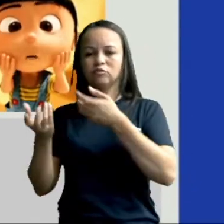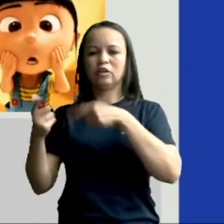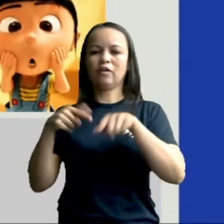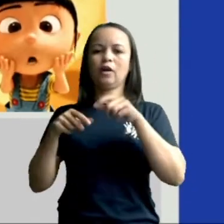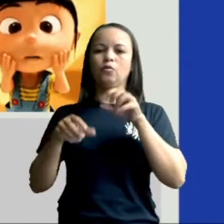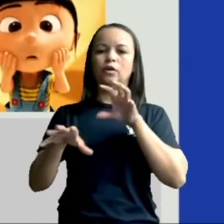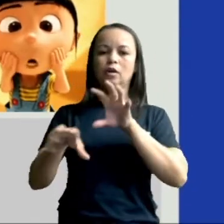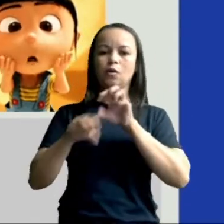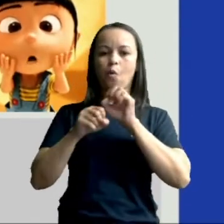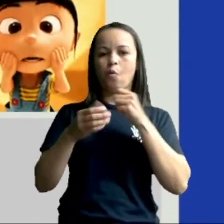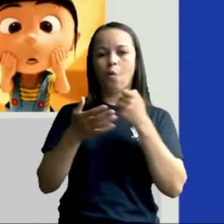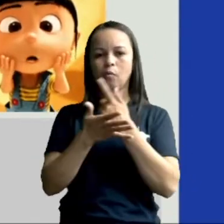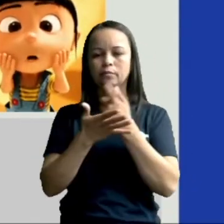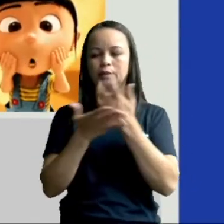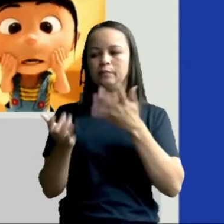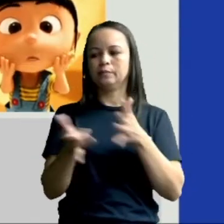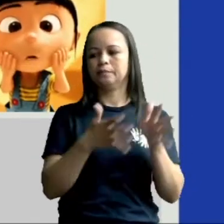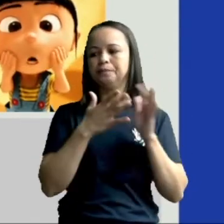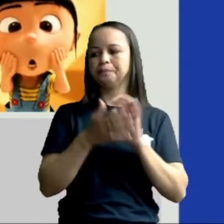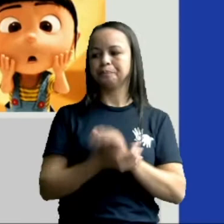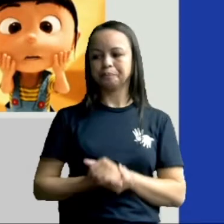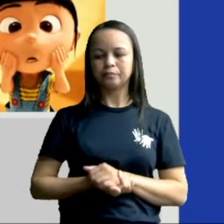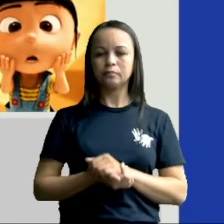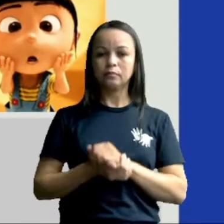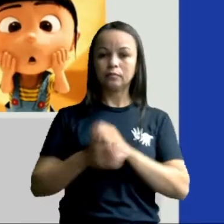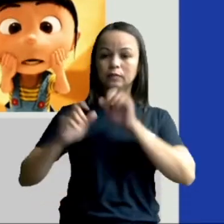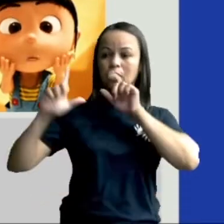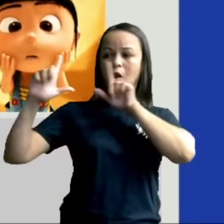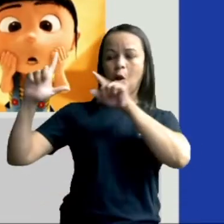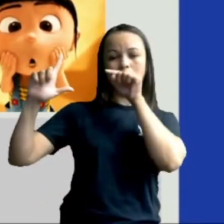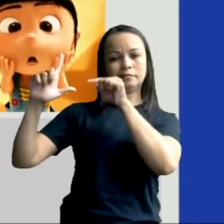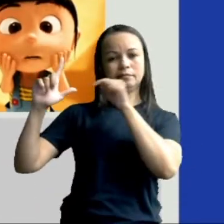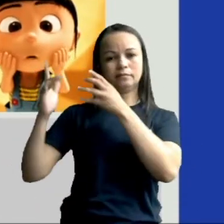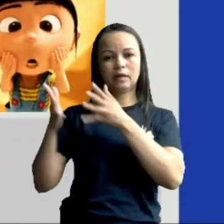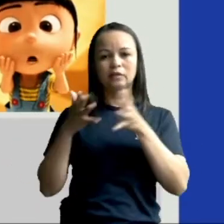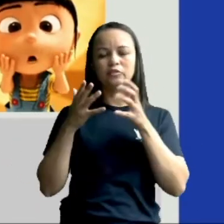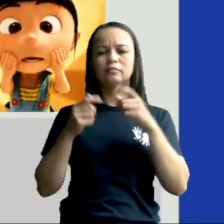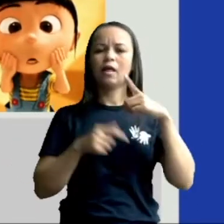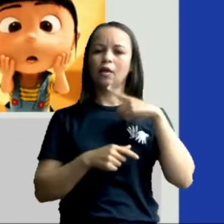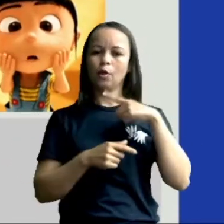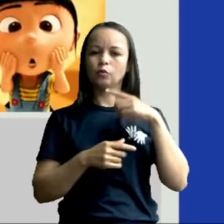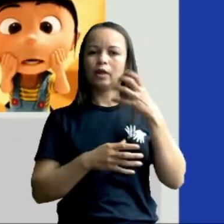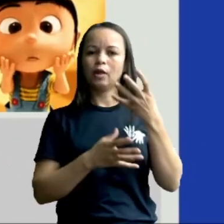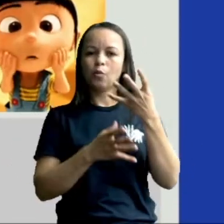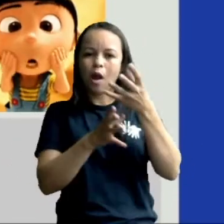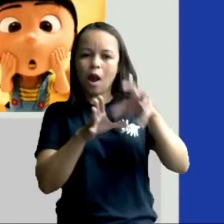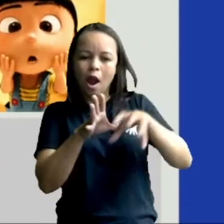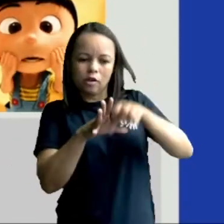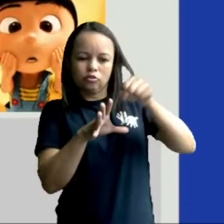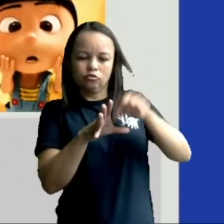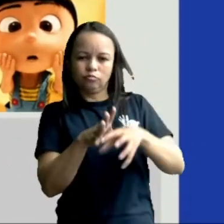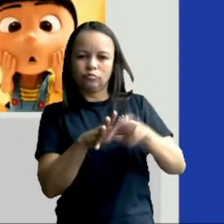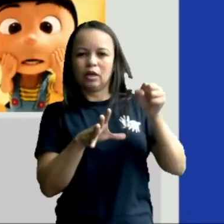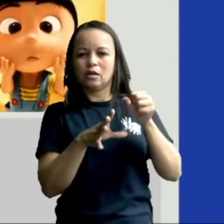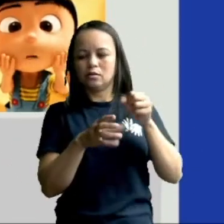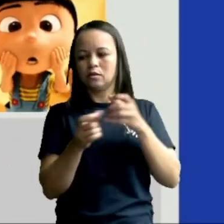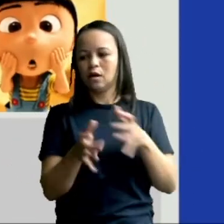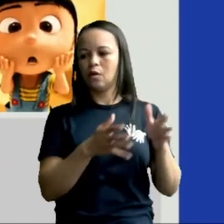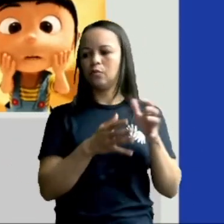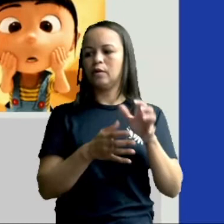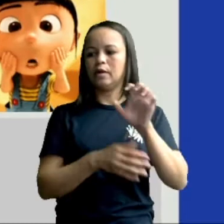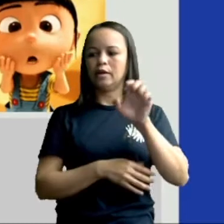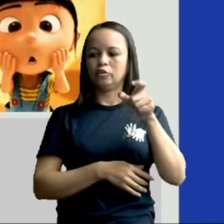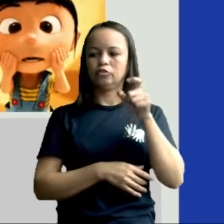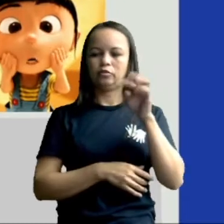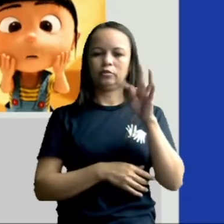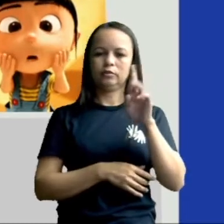cadeia produtiva. Olha só essa imagem. Primeiro eu tenho a extração. Estão vendo que a extração é um meio